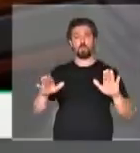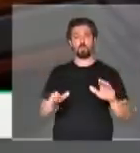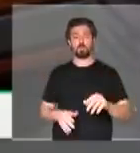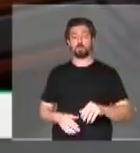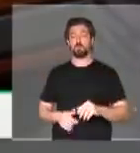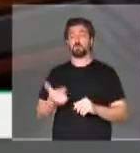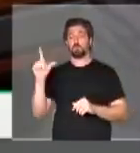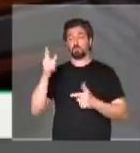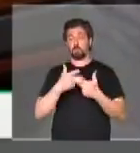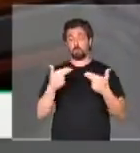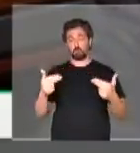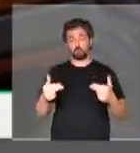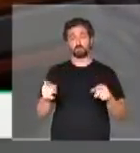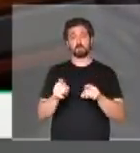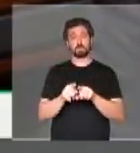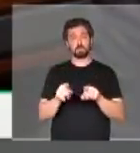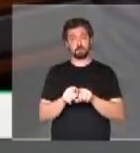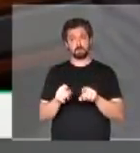inconstitucional é a retirada